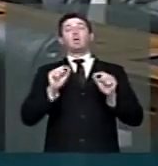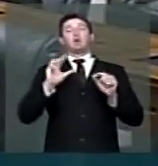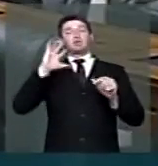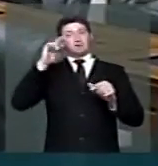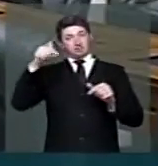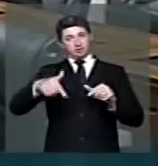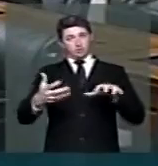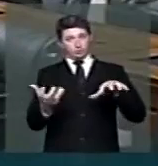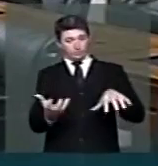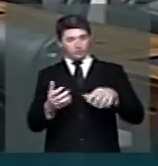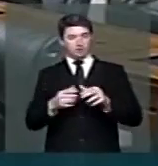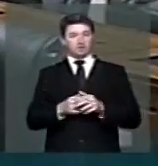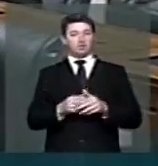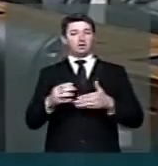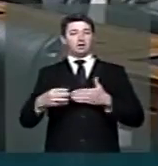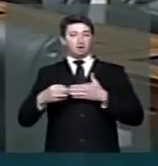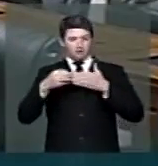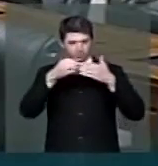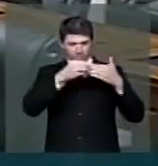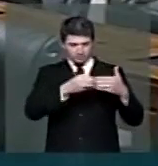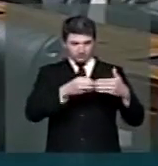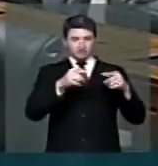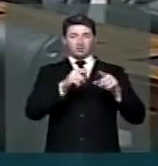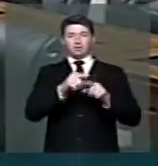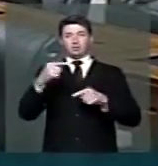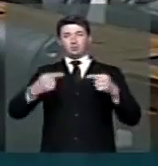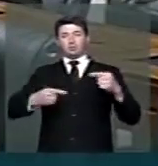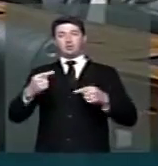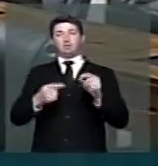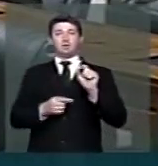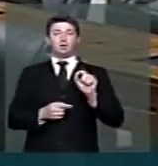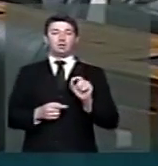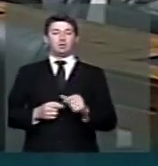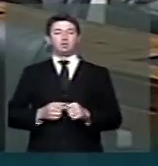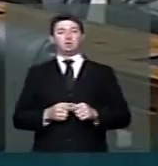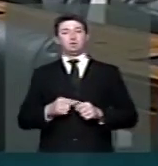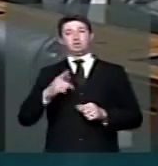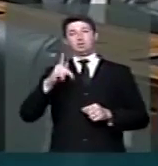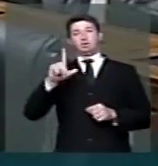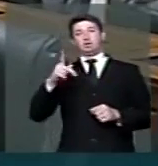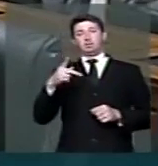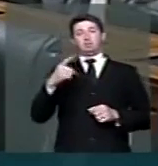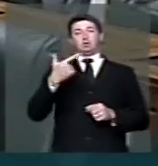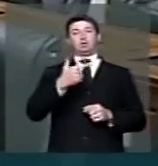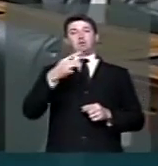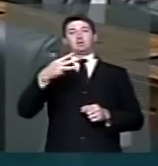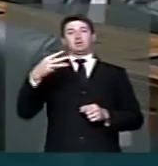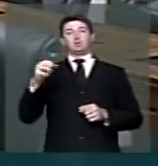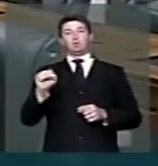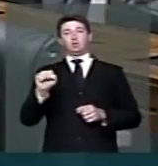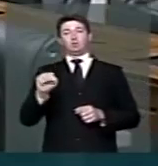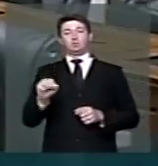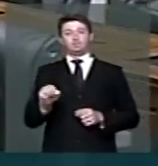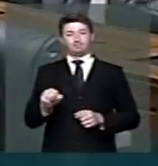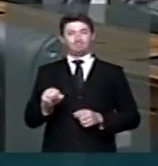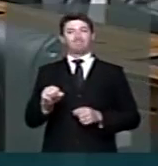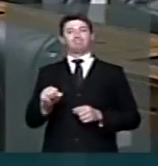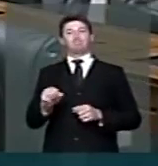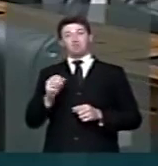E levei para o debate, senhor presidente, o PLP 238, que trata